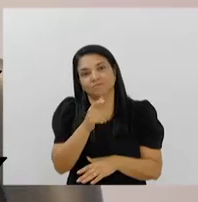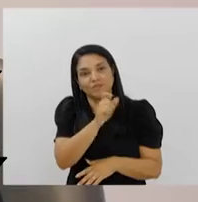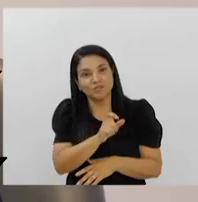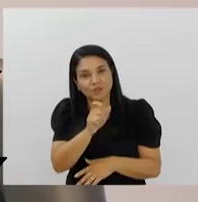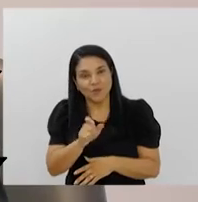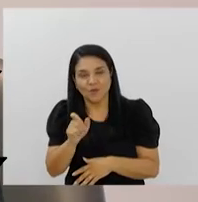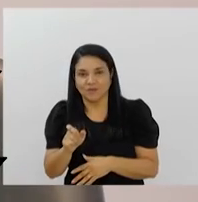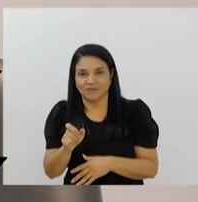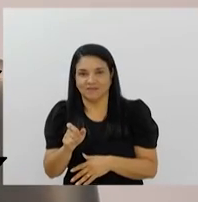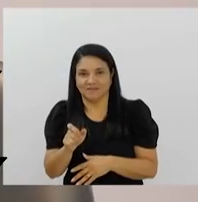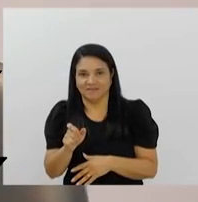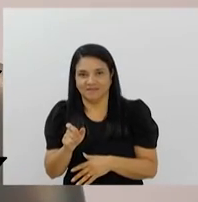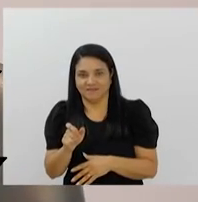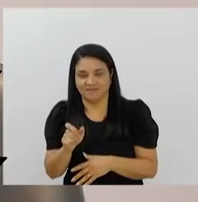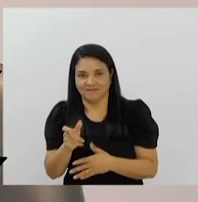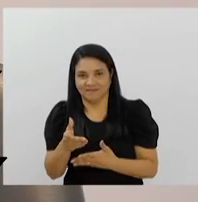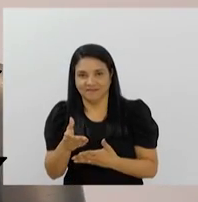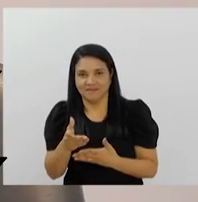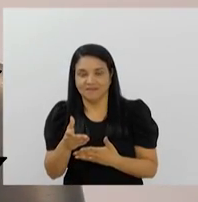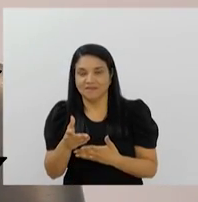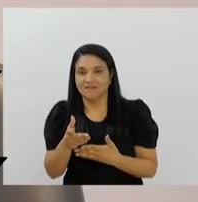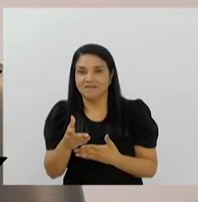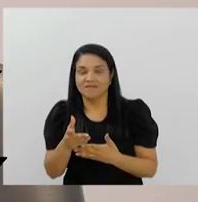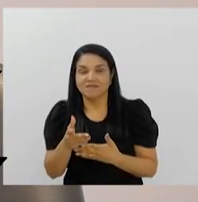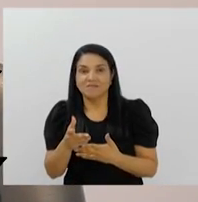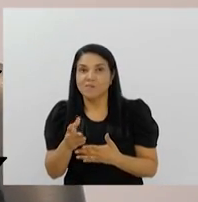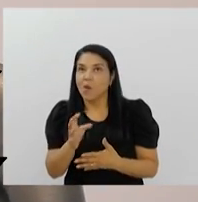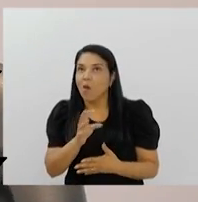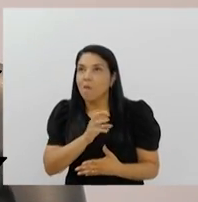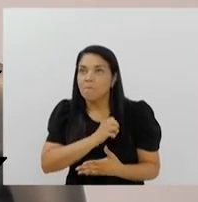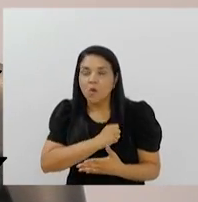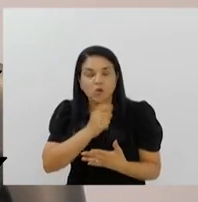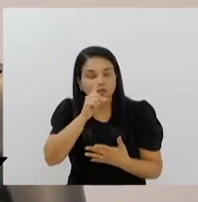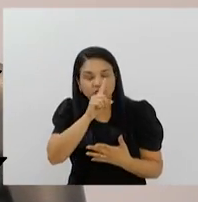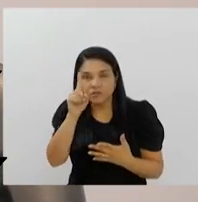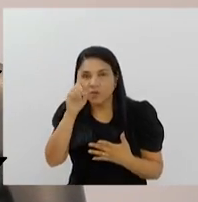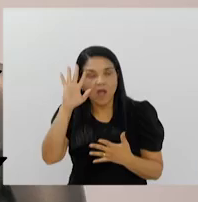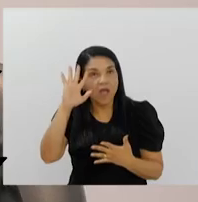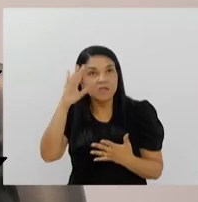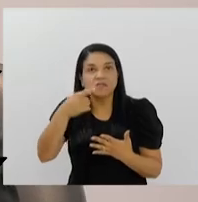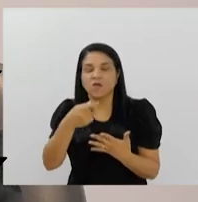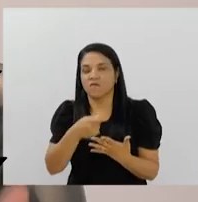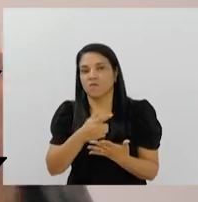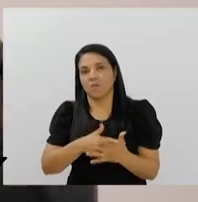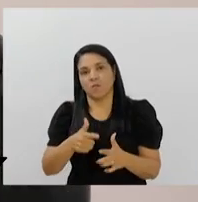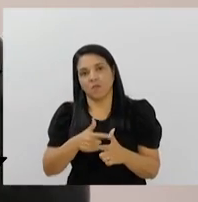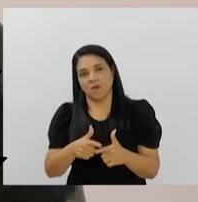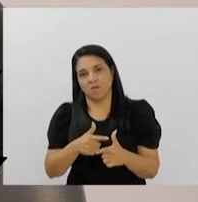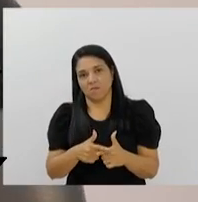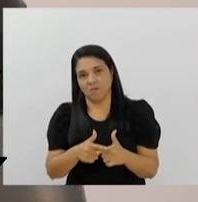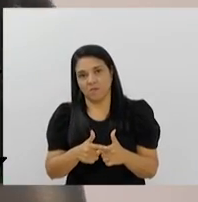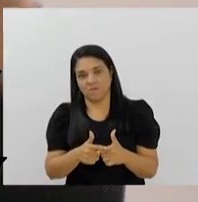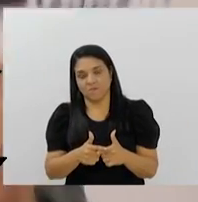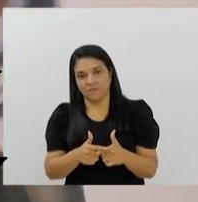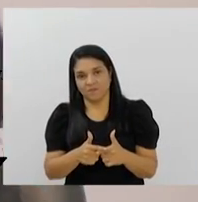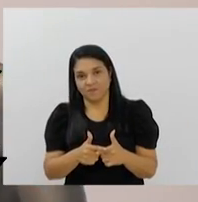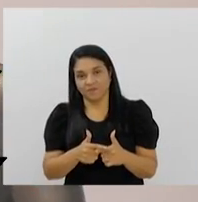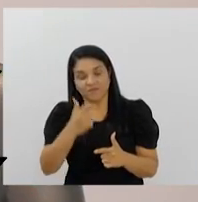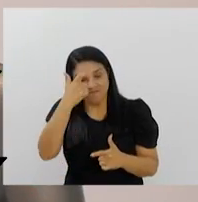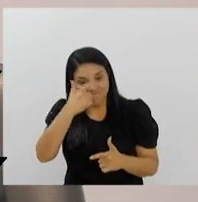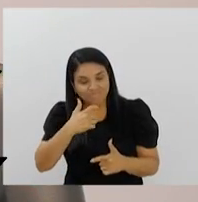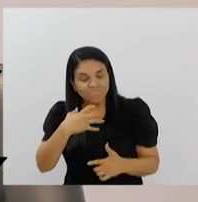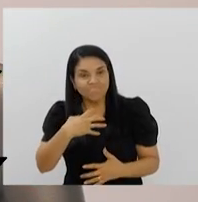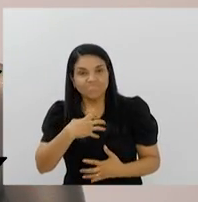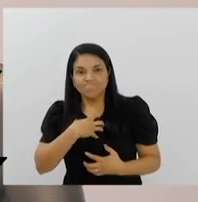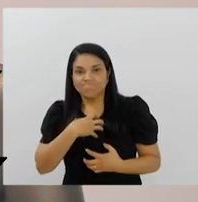bolo então pelo amor de Deus resolve esse problema resolve porque eu fico eu fico sentida por